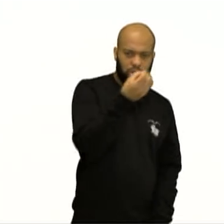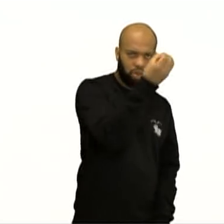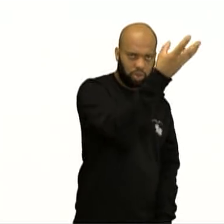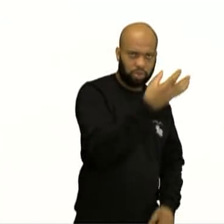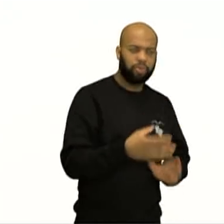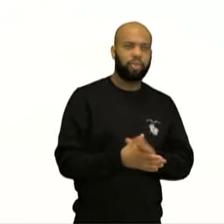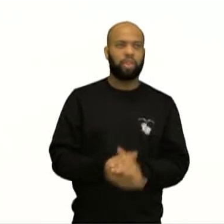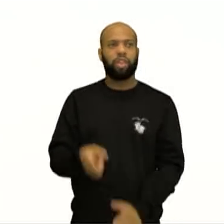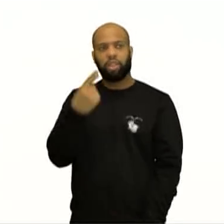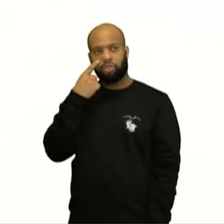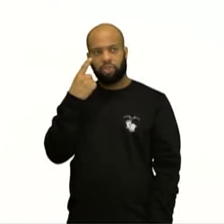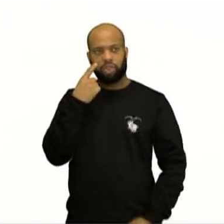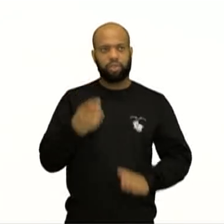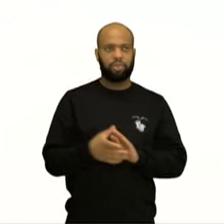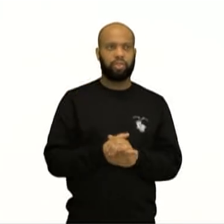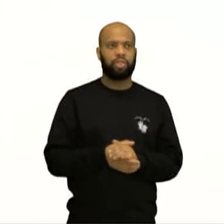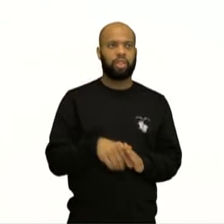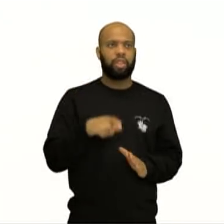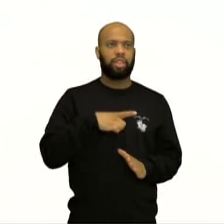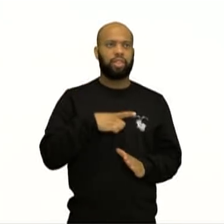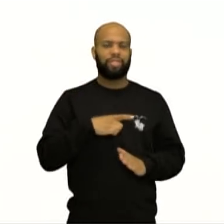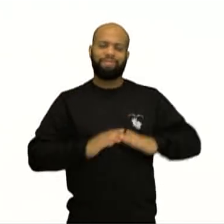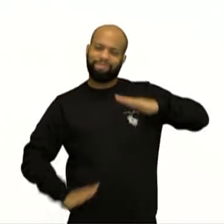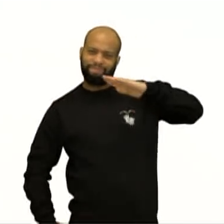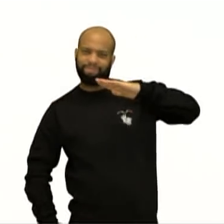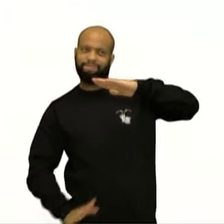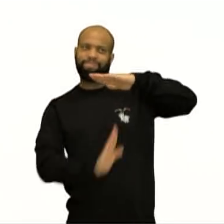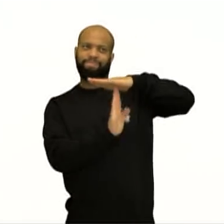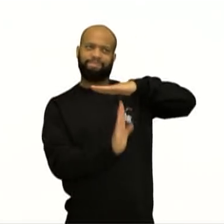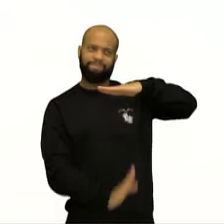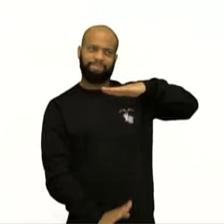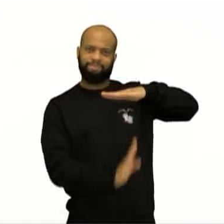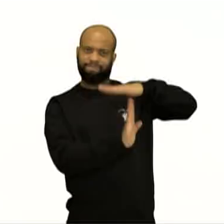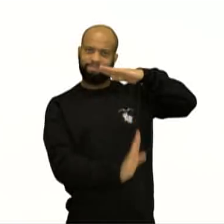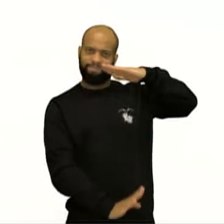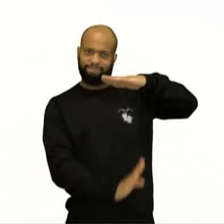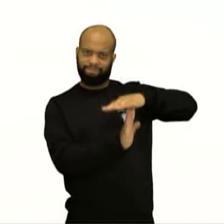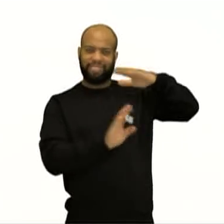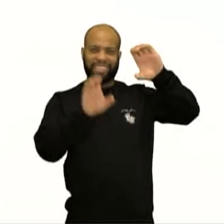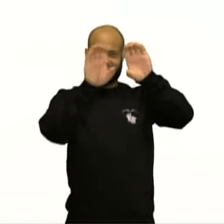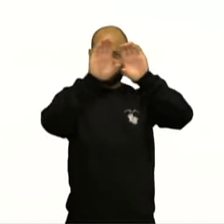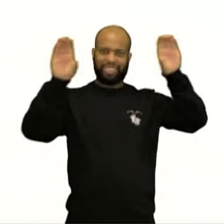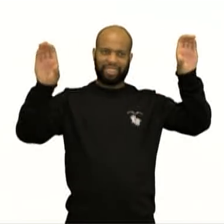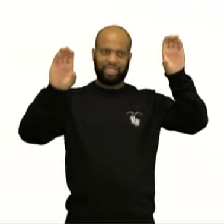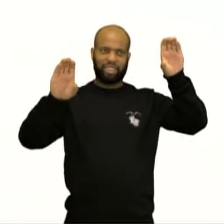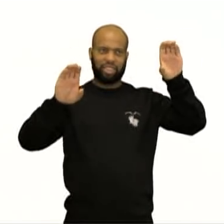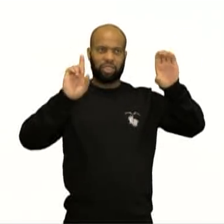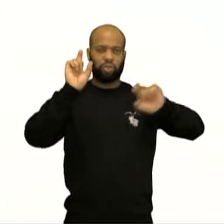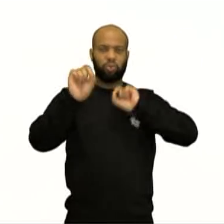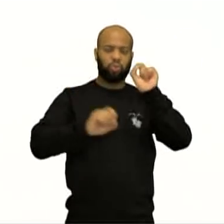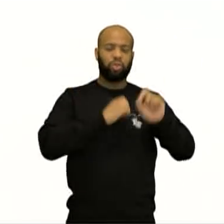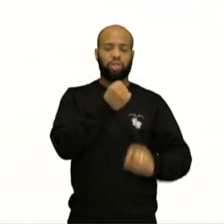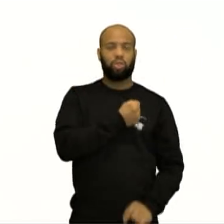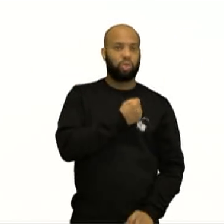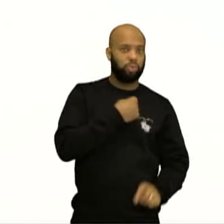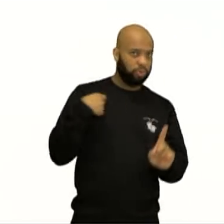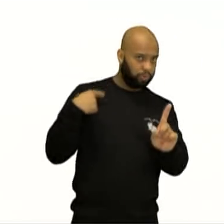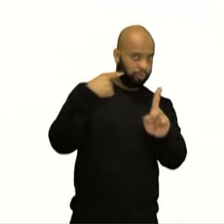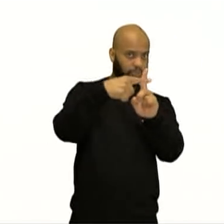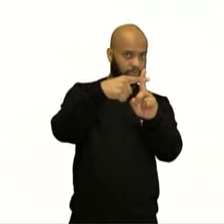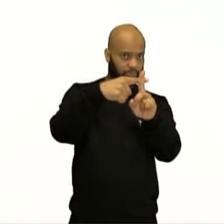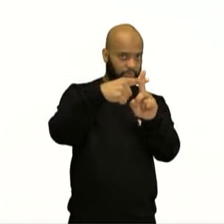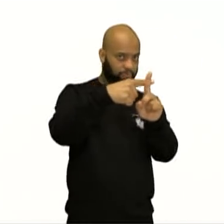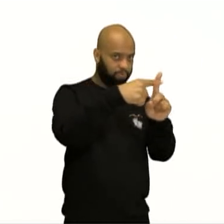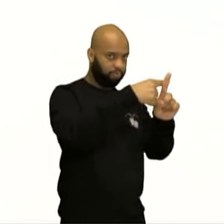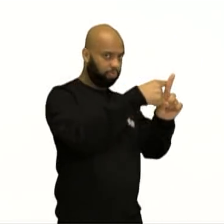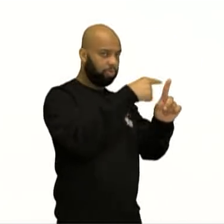aqui, lá em cima, altitude, céu para cima, número positivo, né? A gente está falando. Lembra